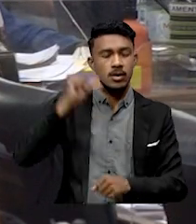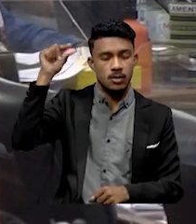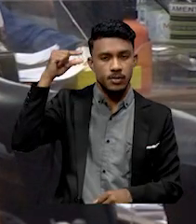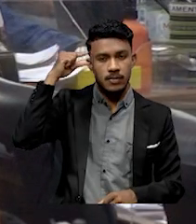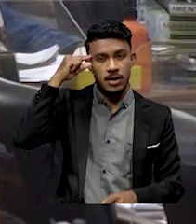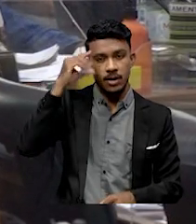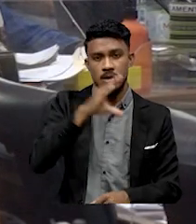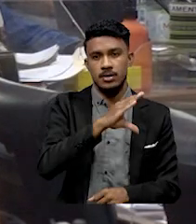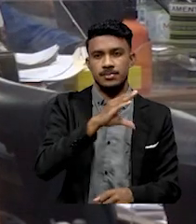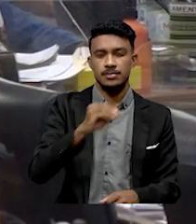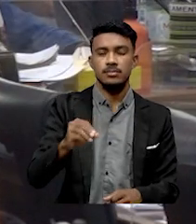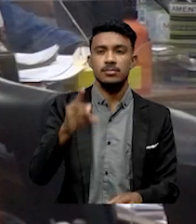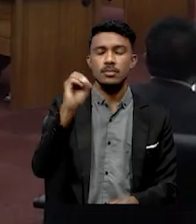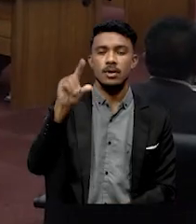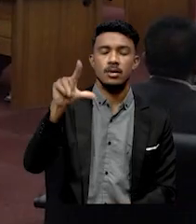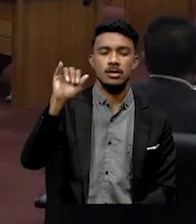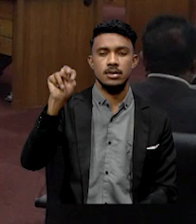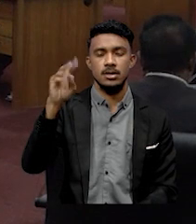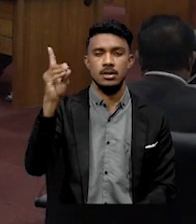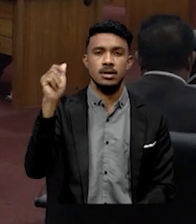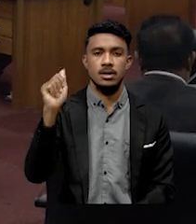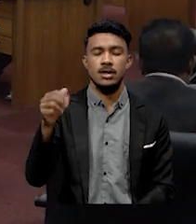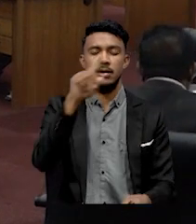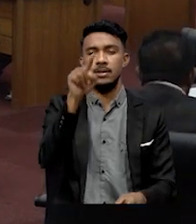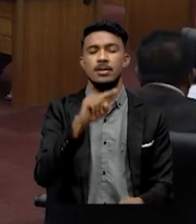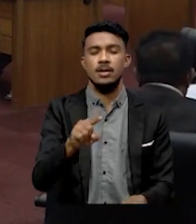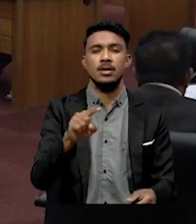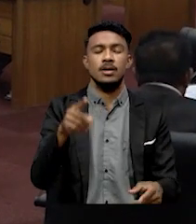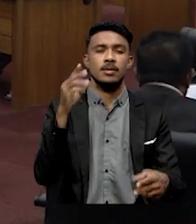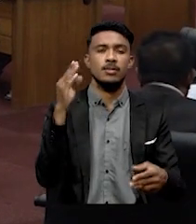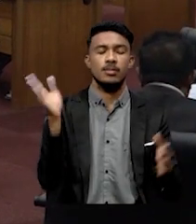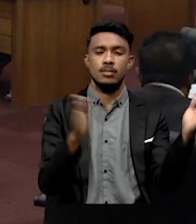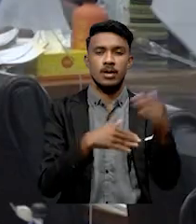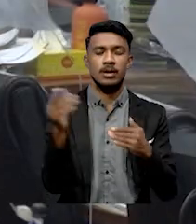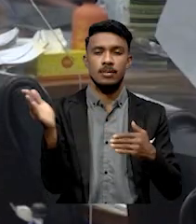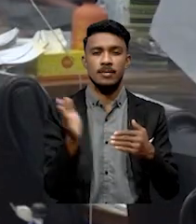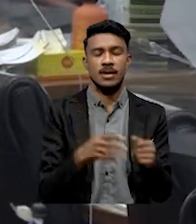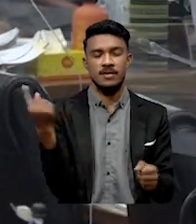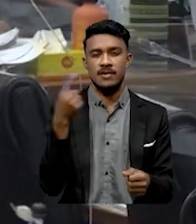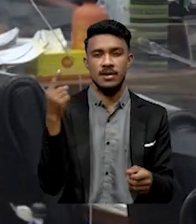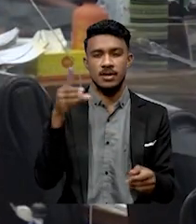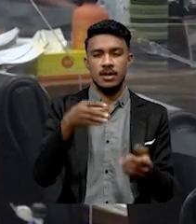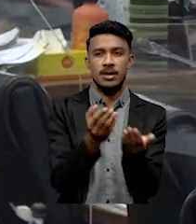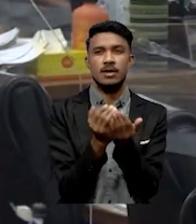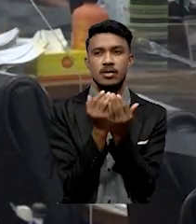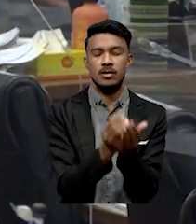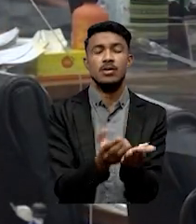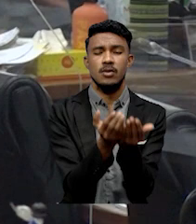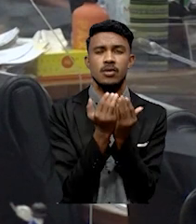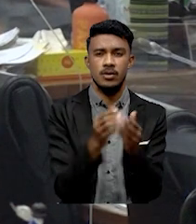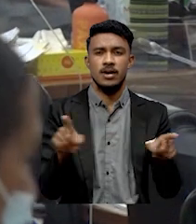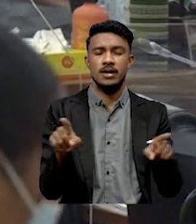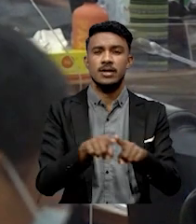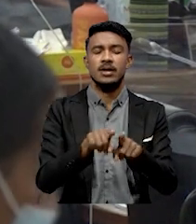lamenta, tamba deputada oposição né questiona bebe problema roia plenária. Agora, você está falando de agata rone rola